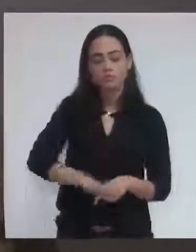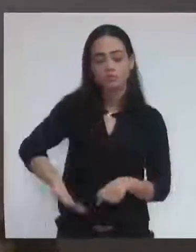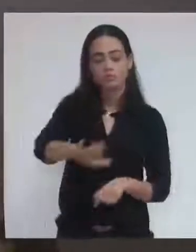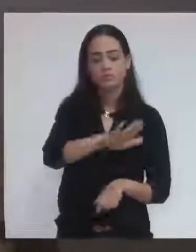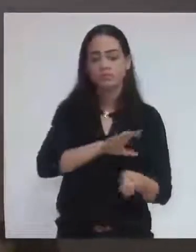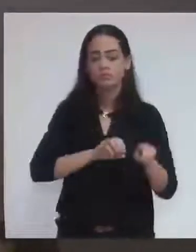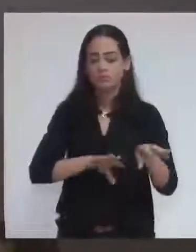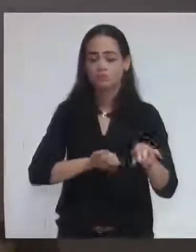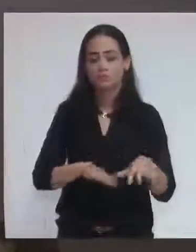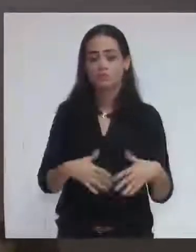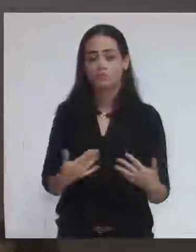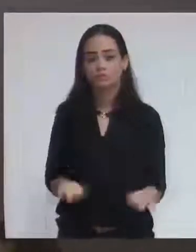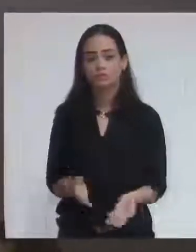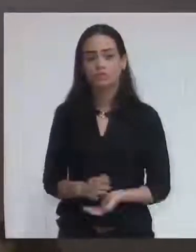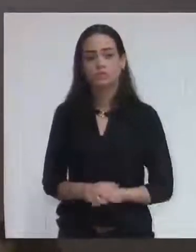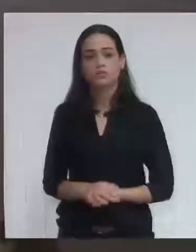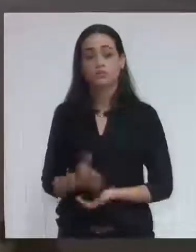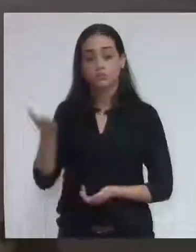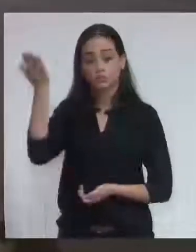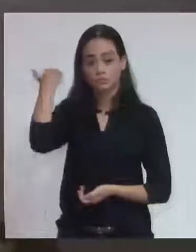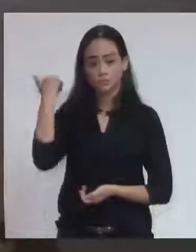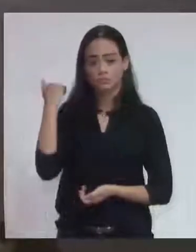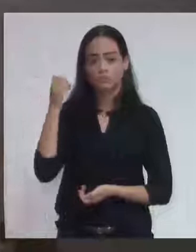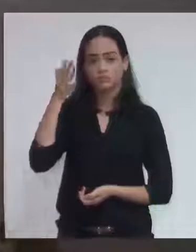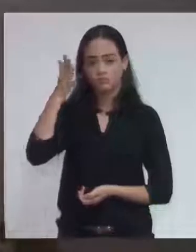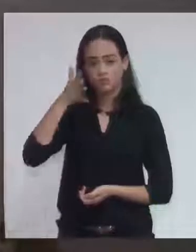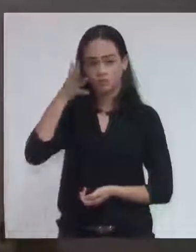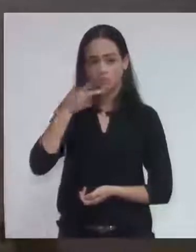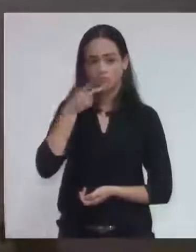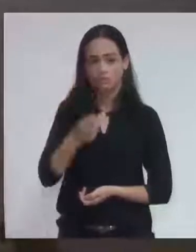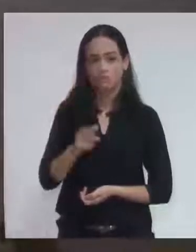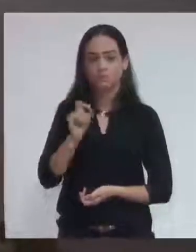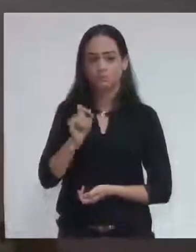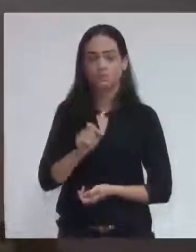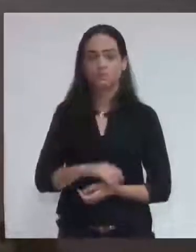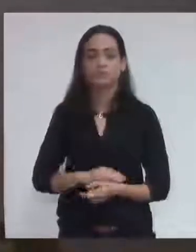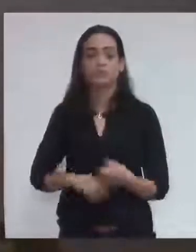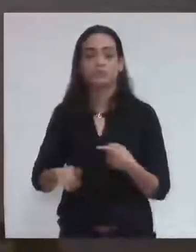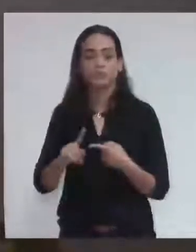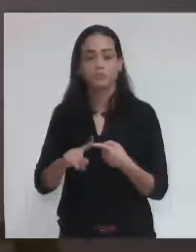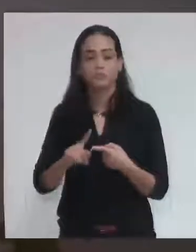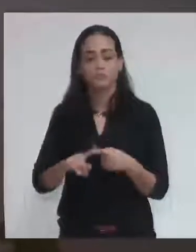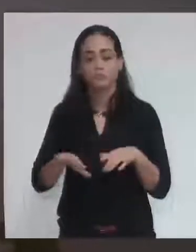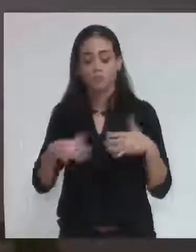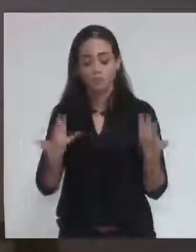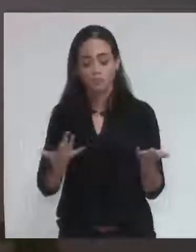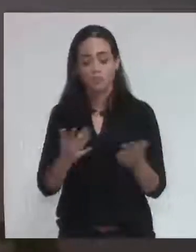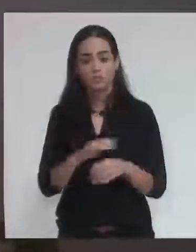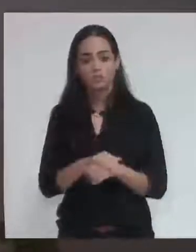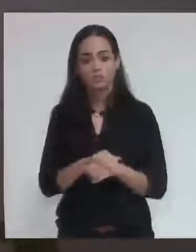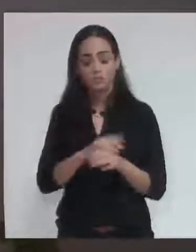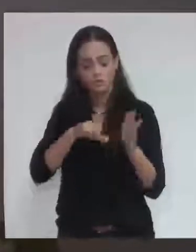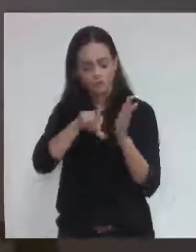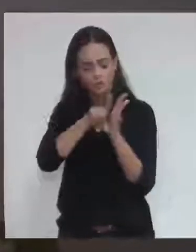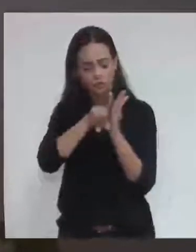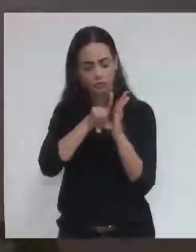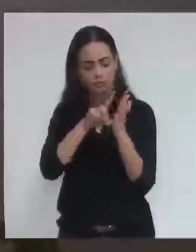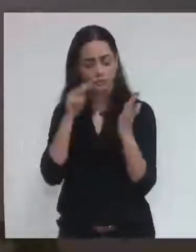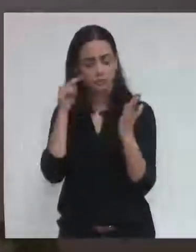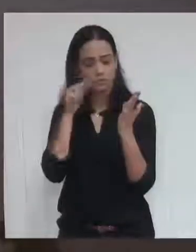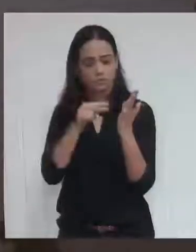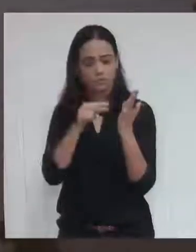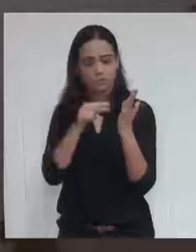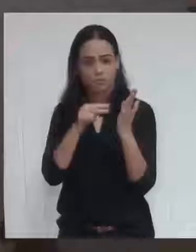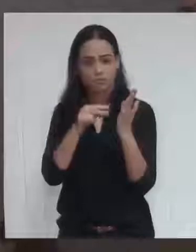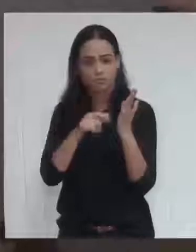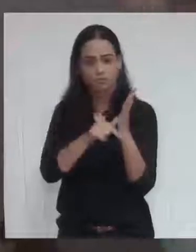questão de destacar essa noite. Primeiro, quando a gente busca a legislação, a gente encontra, no mínimo, 7 pontos que